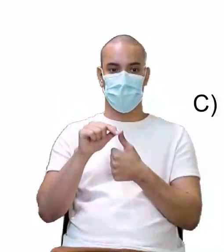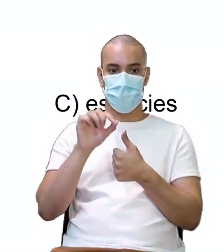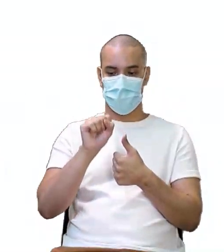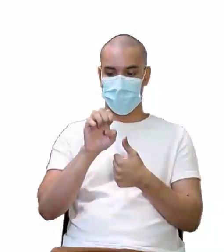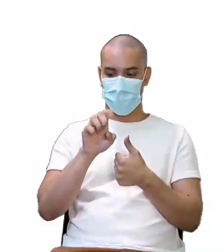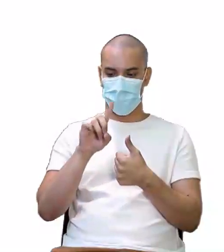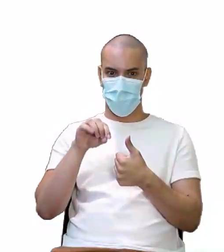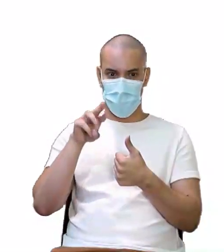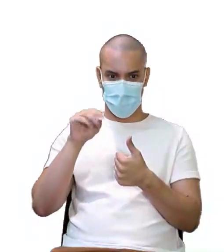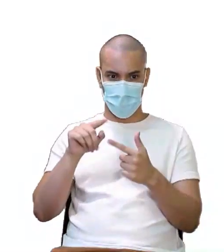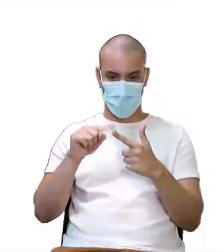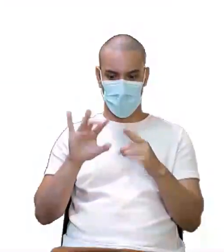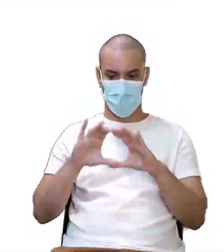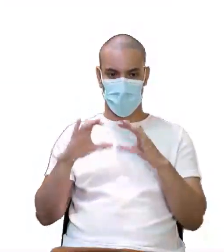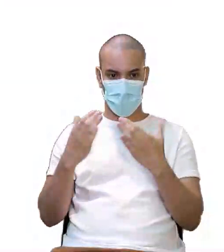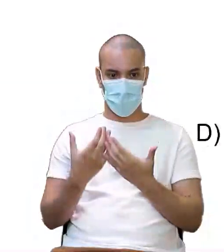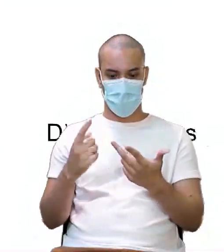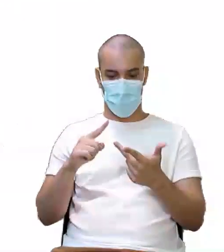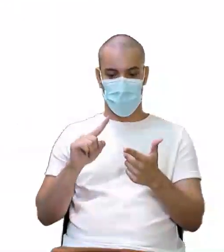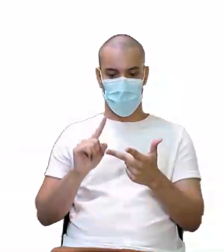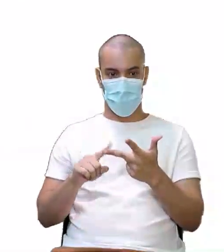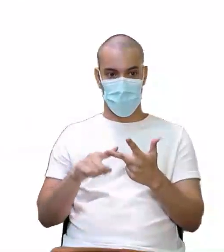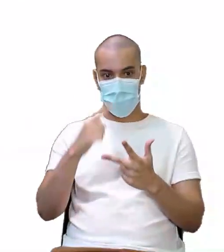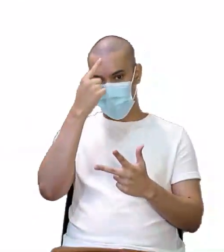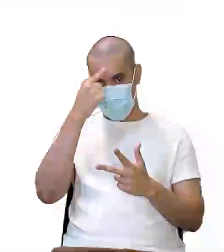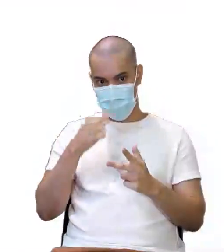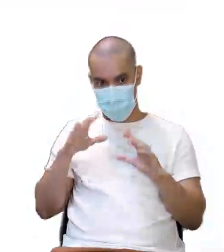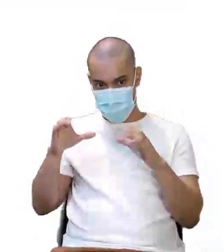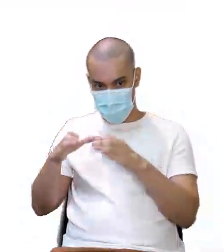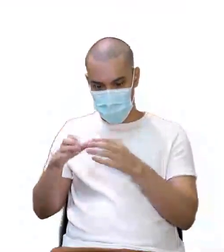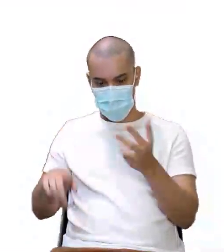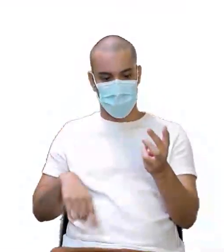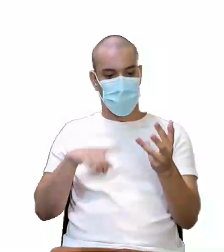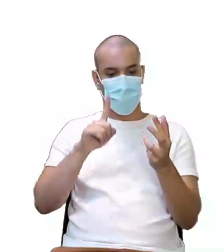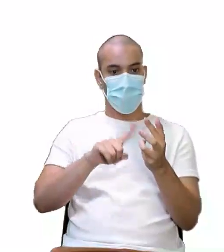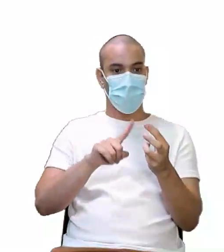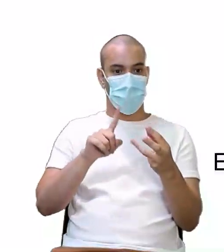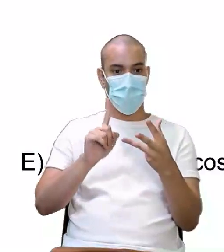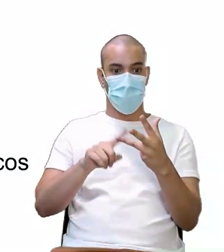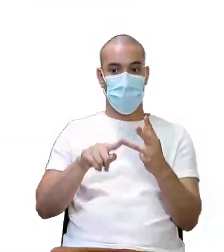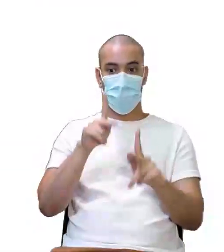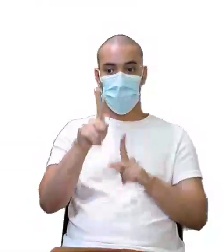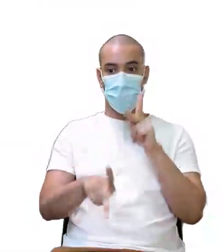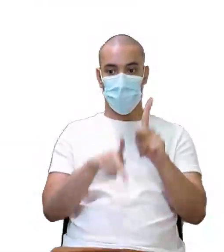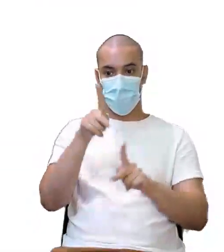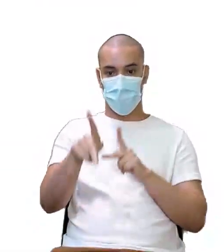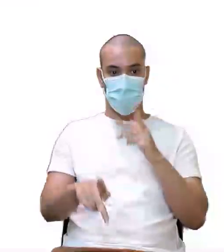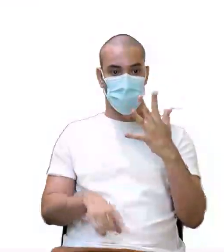sedimentos, comunidades, espécies, populações,